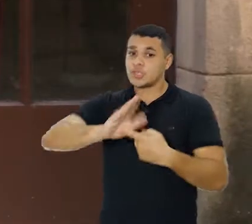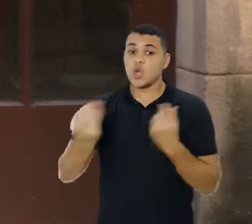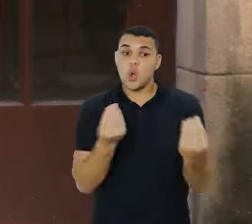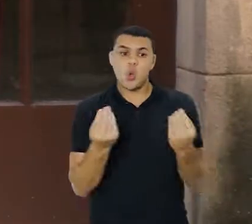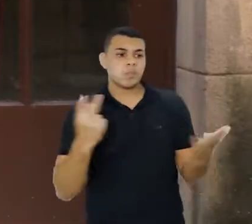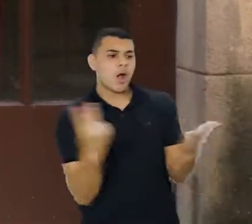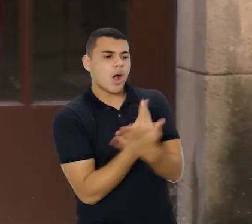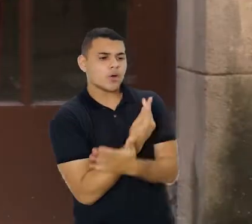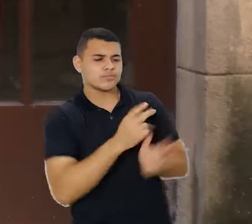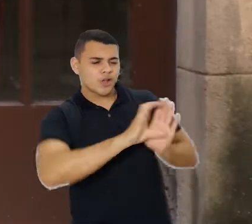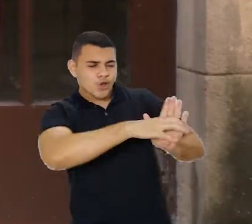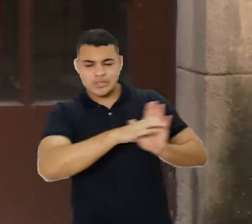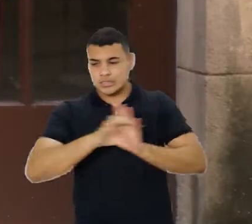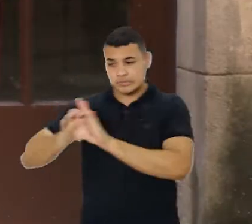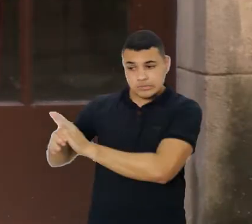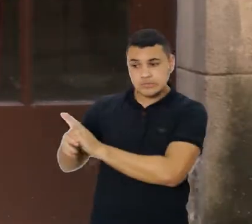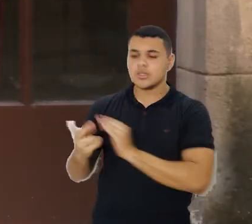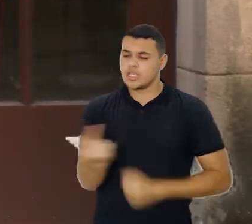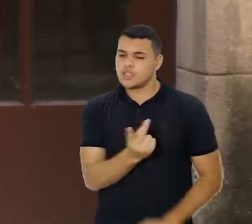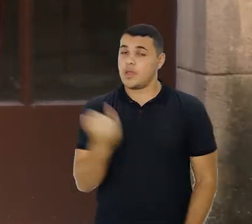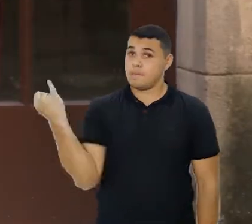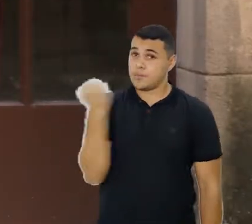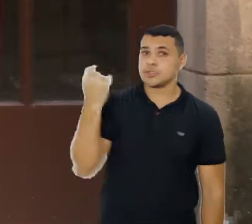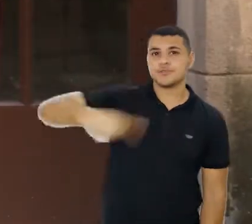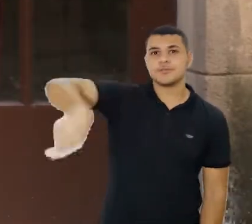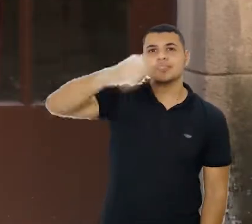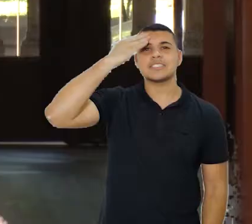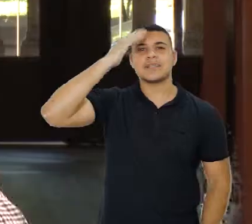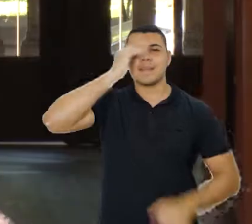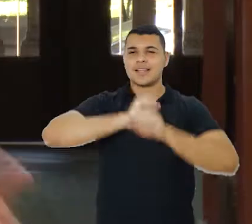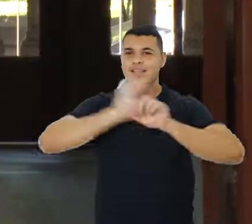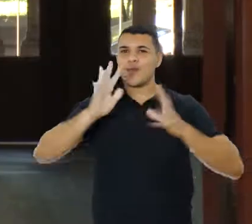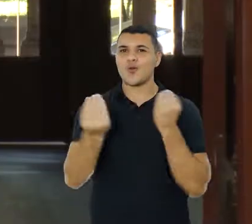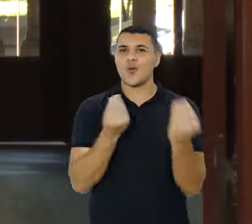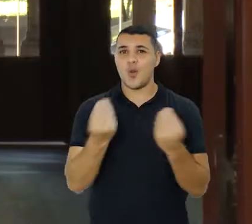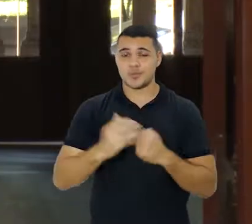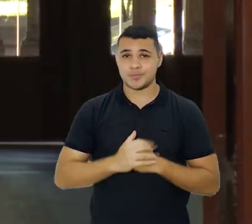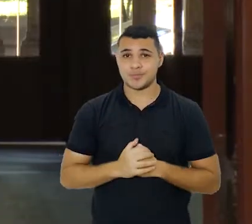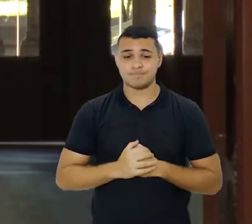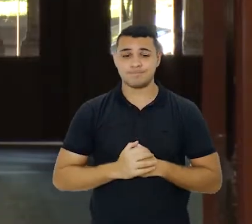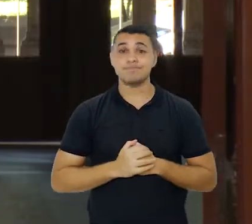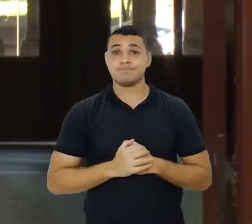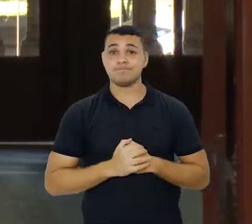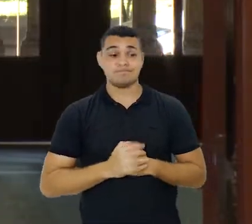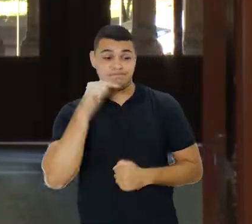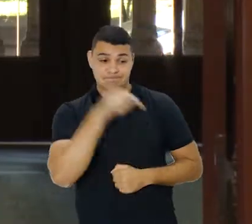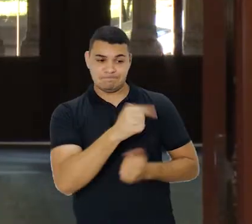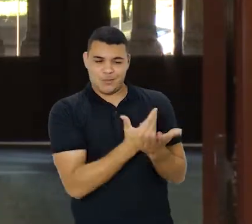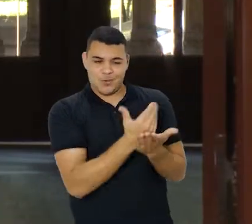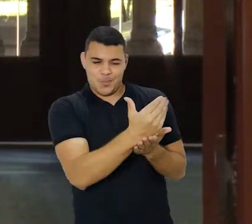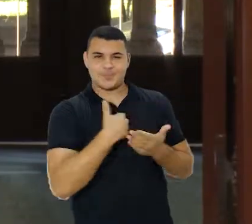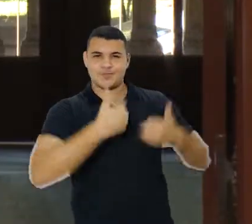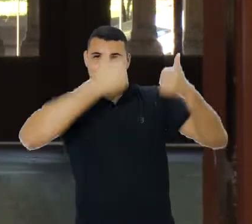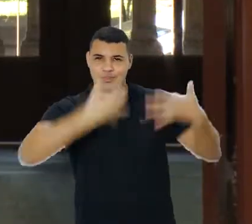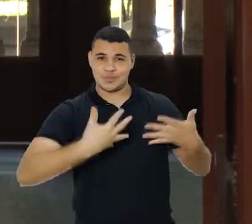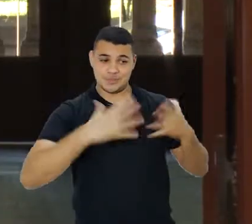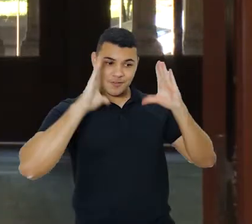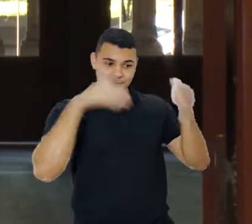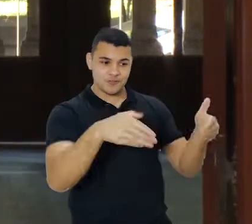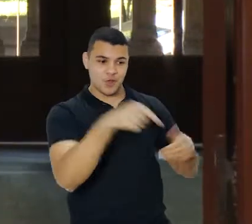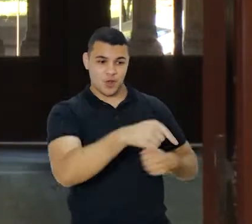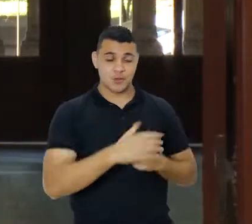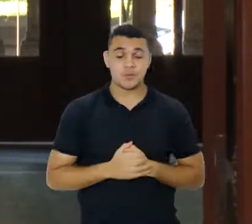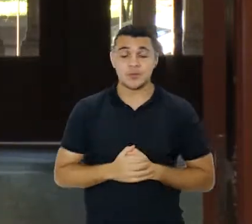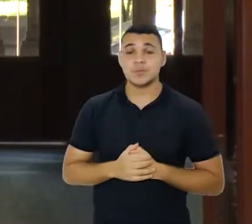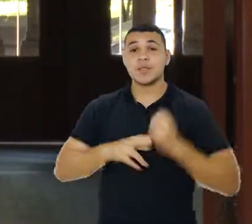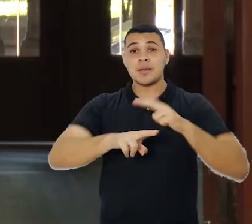tá, incidência e prevalência, é muito importante. Começando o detalhamento pelo conceito de incidência, tá,